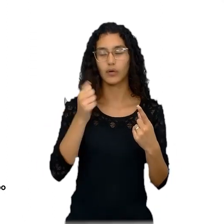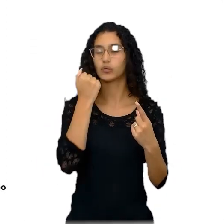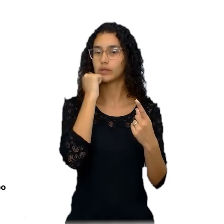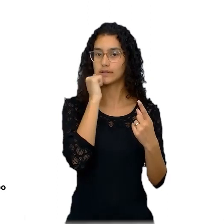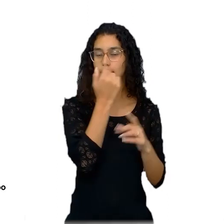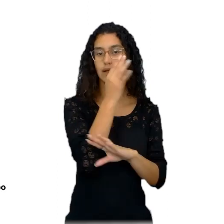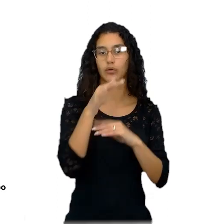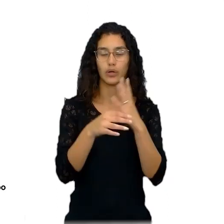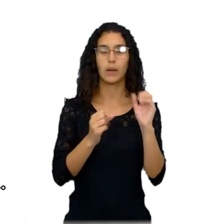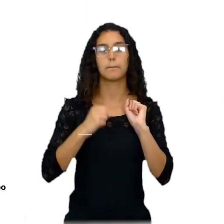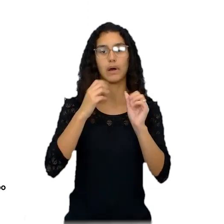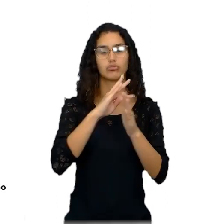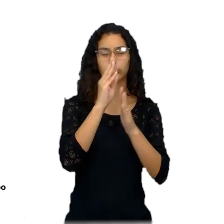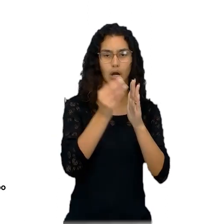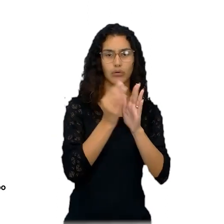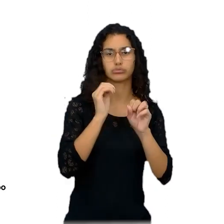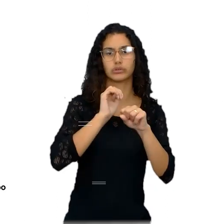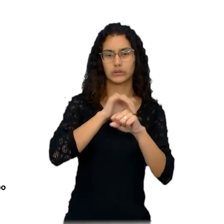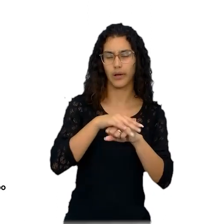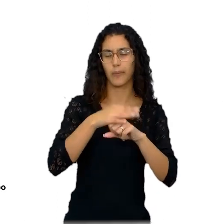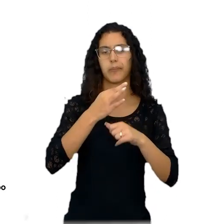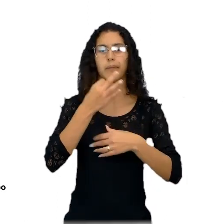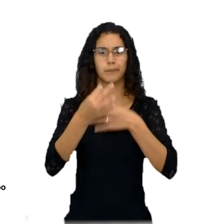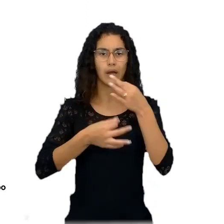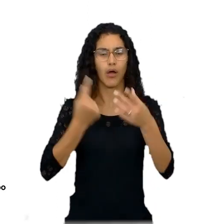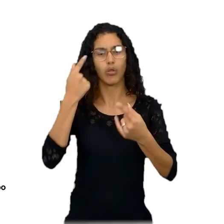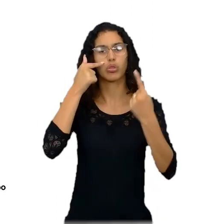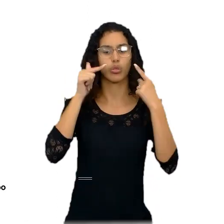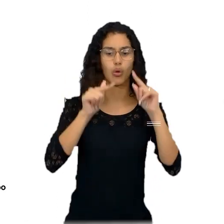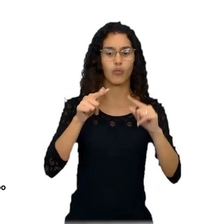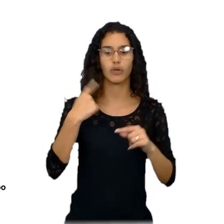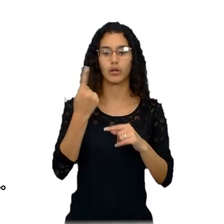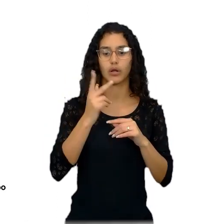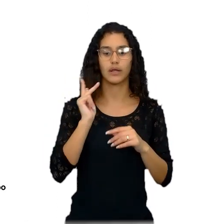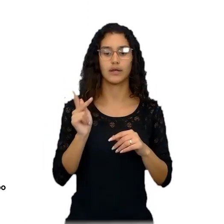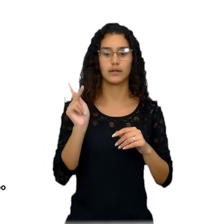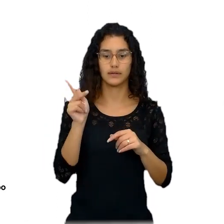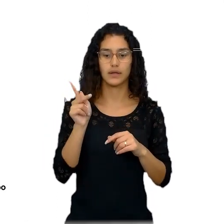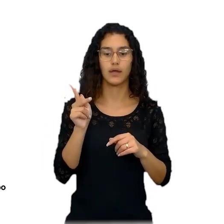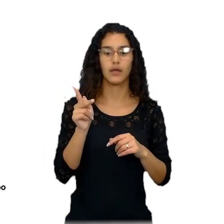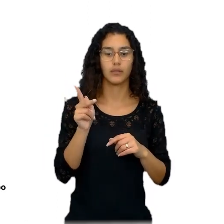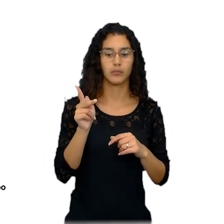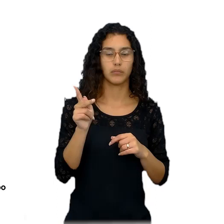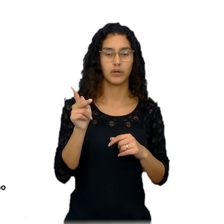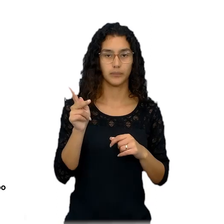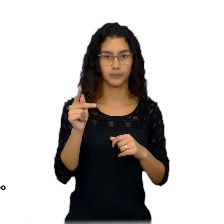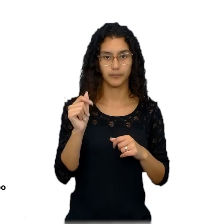vão poder colocar sugestões, críticas, dúvidas, e a gente vai estar sempre